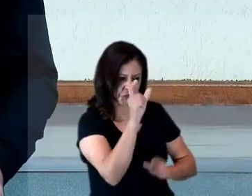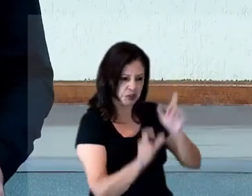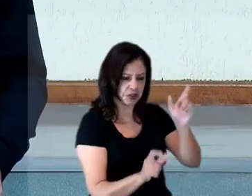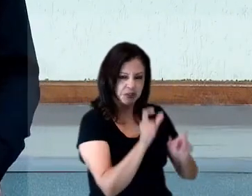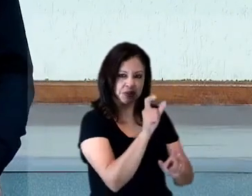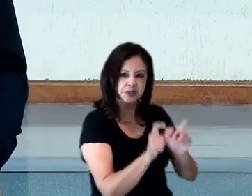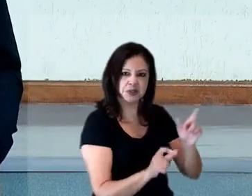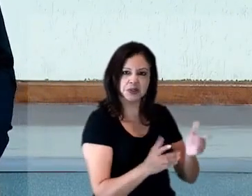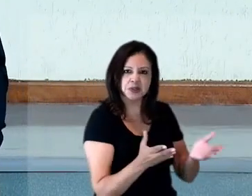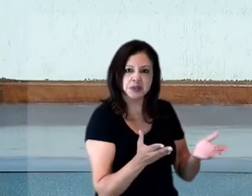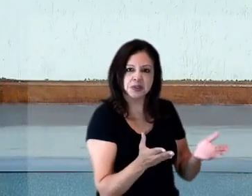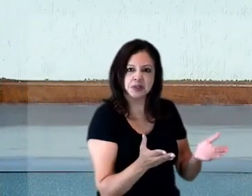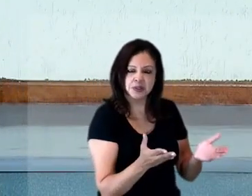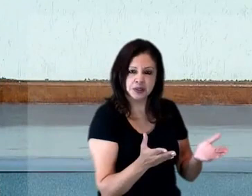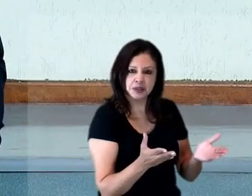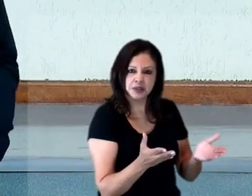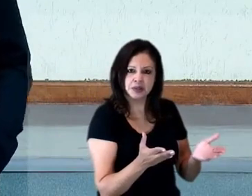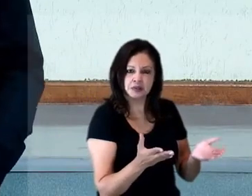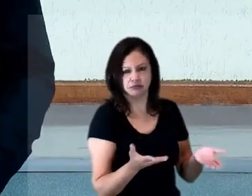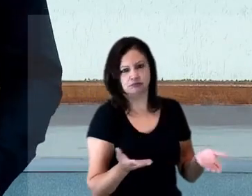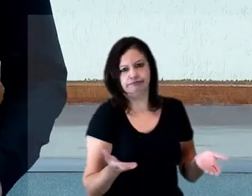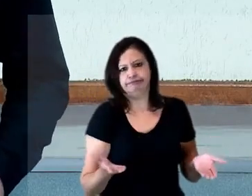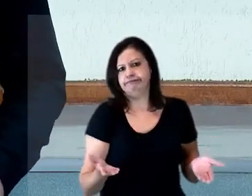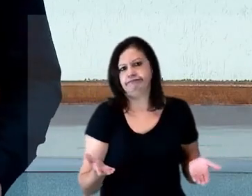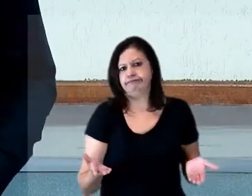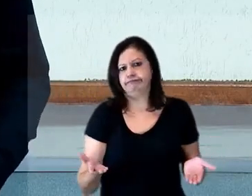Pois, se nós não conseguimos, então,